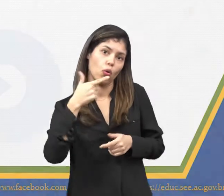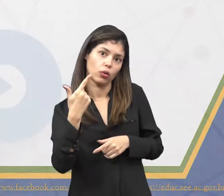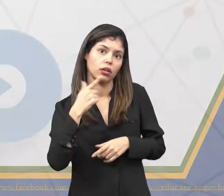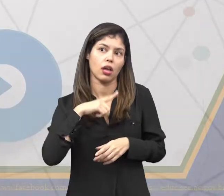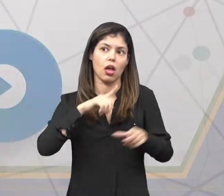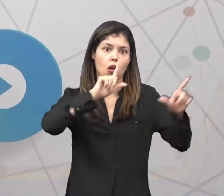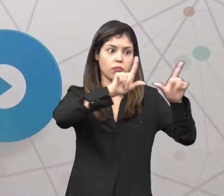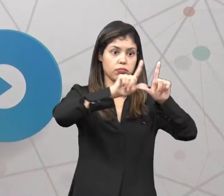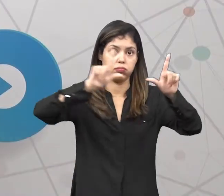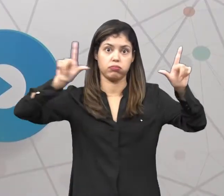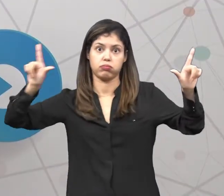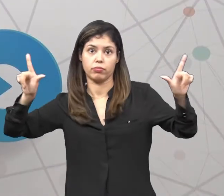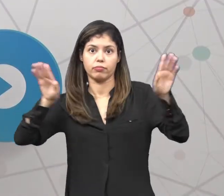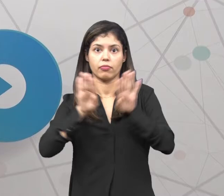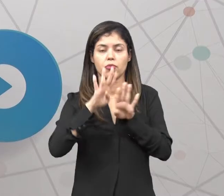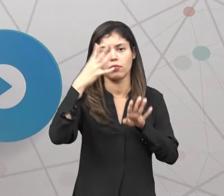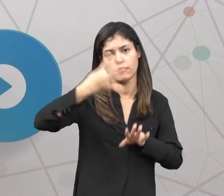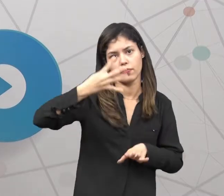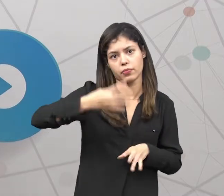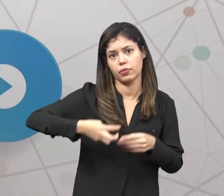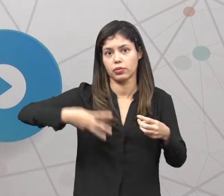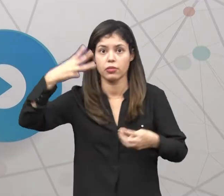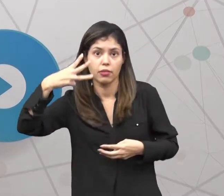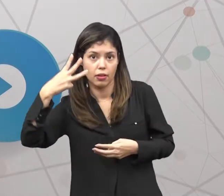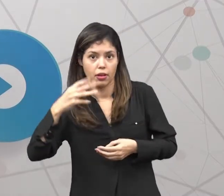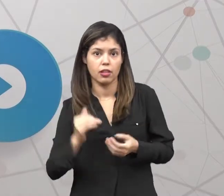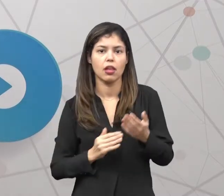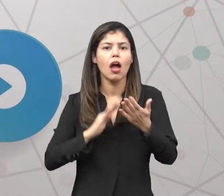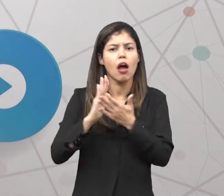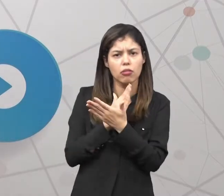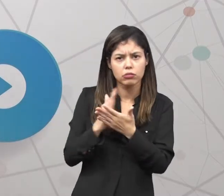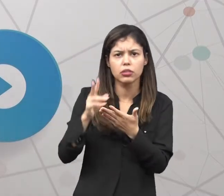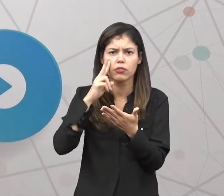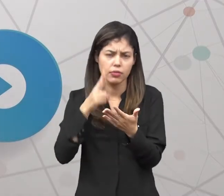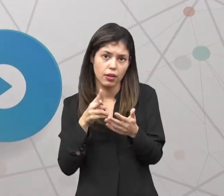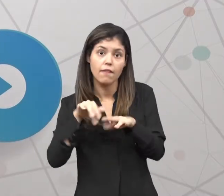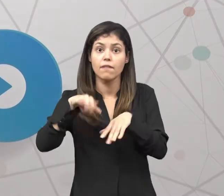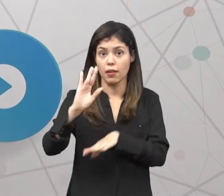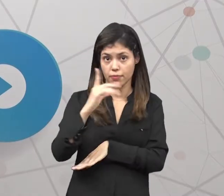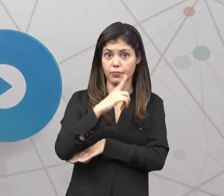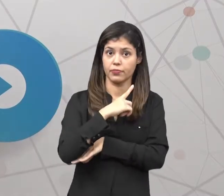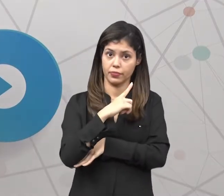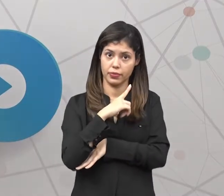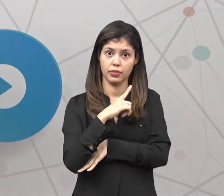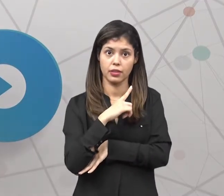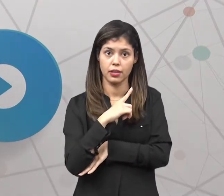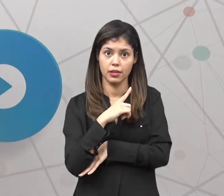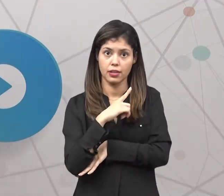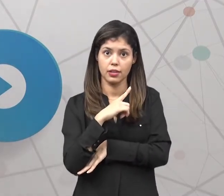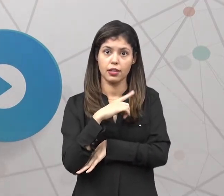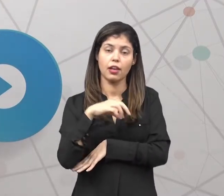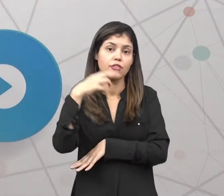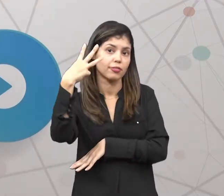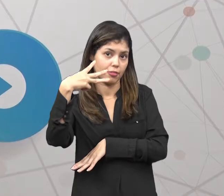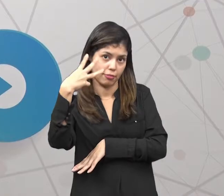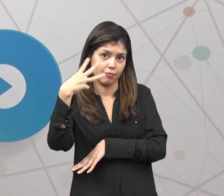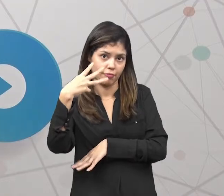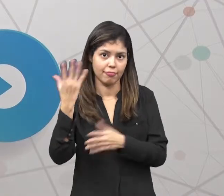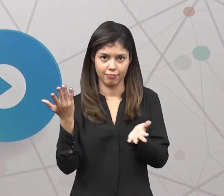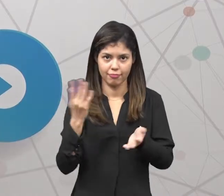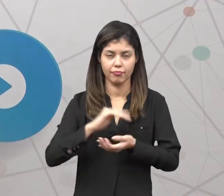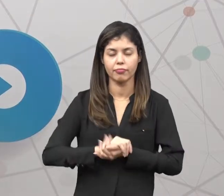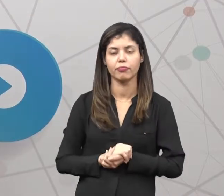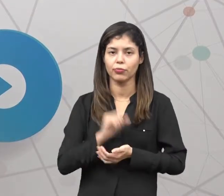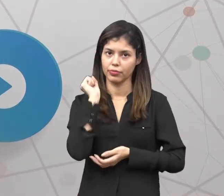um quadrinho grande, né? Outras tem 4, 3. Geralmente as que a gente vê mais são as tirinhas de